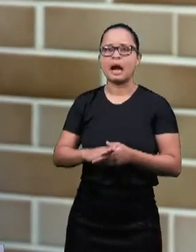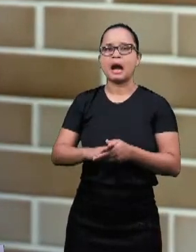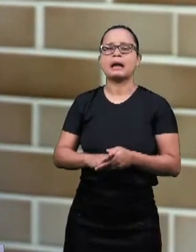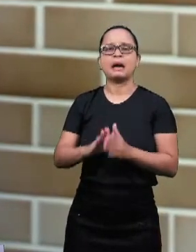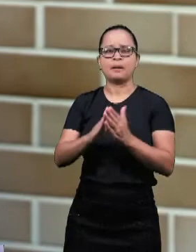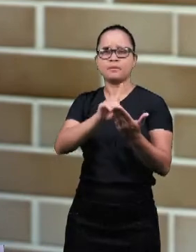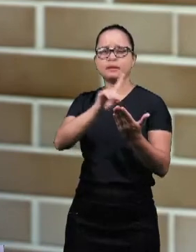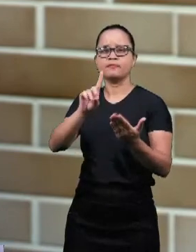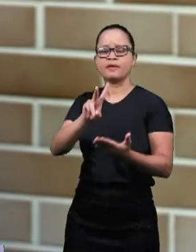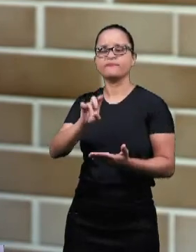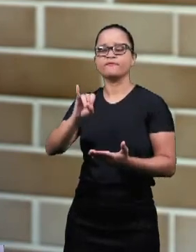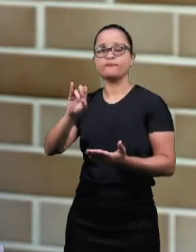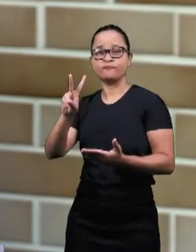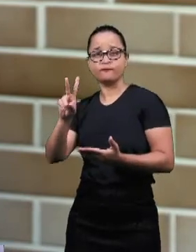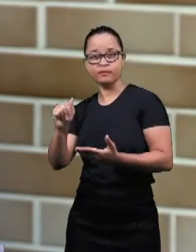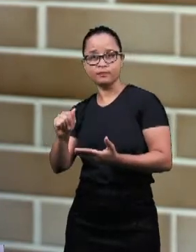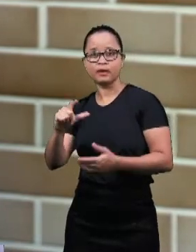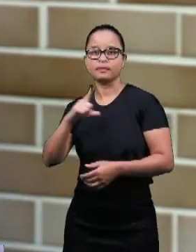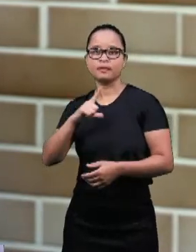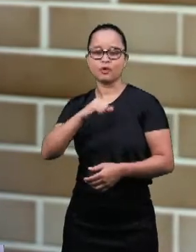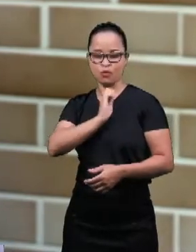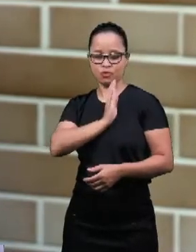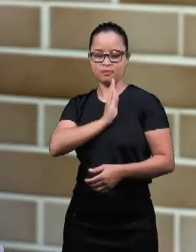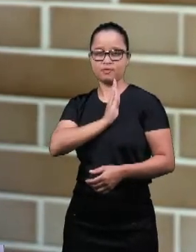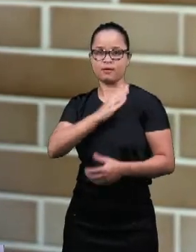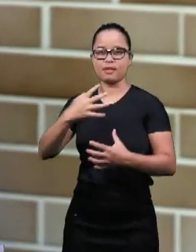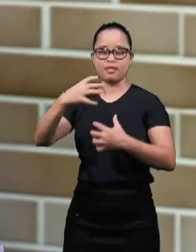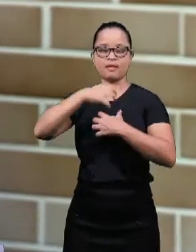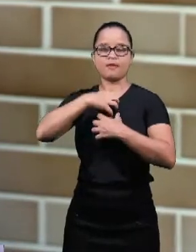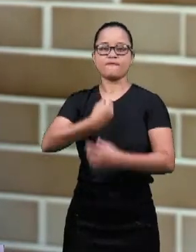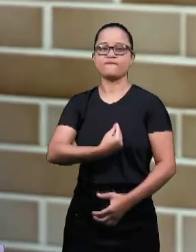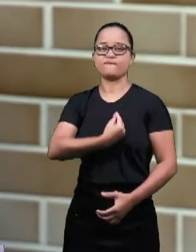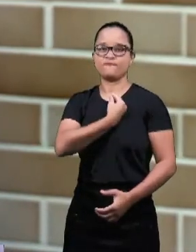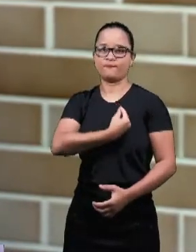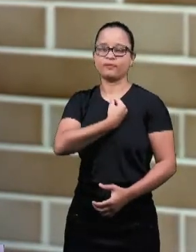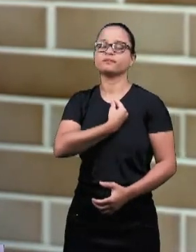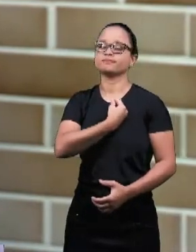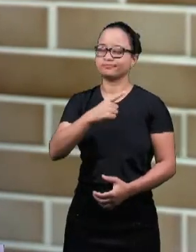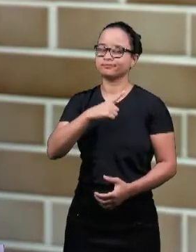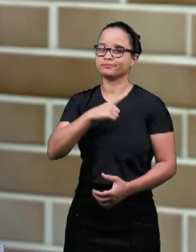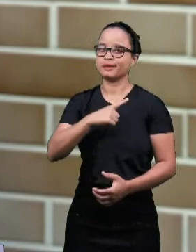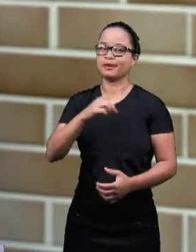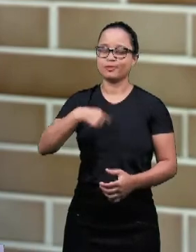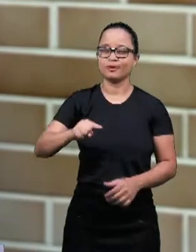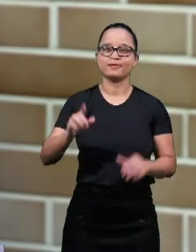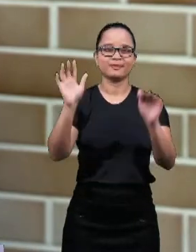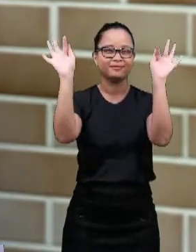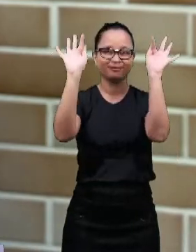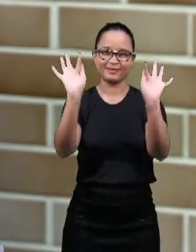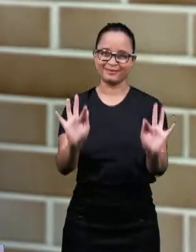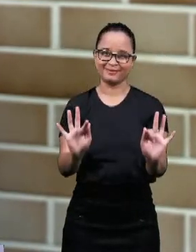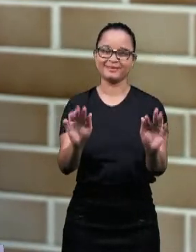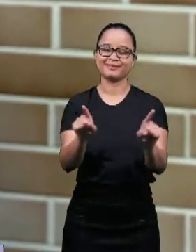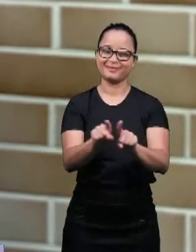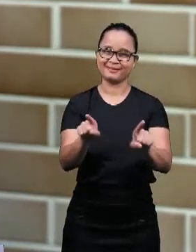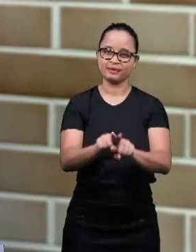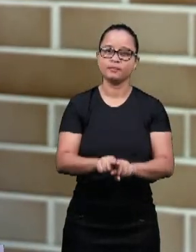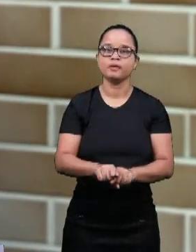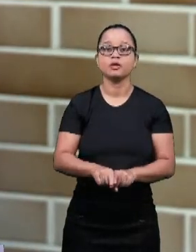os nossos corações. Muito bem colocada a sua resposta. Ficamos também muito felizes com a resposta do nosso irmão